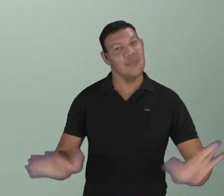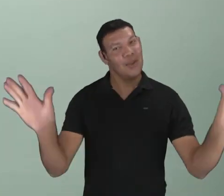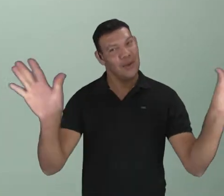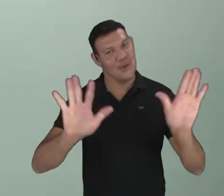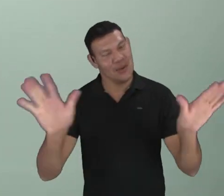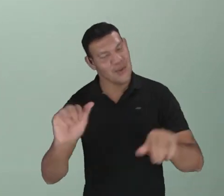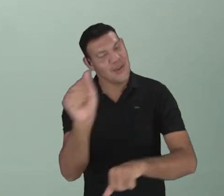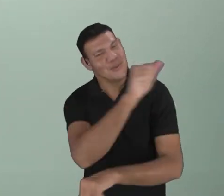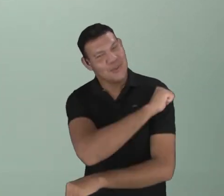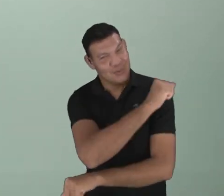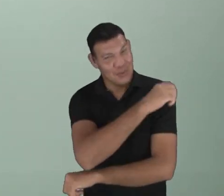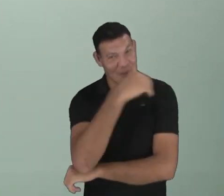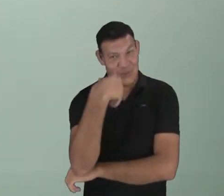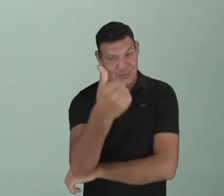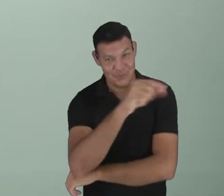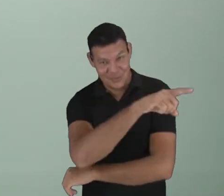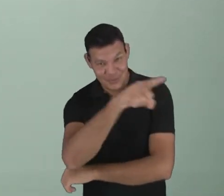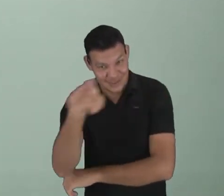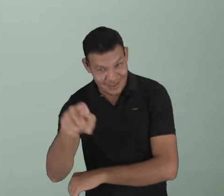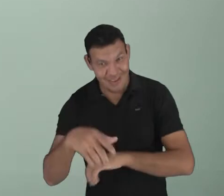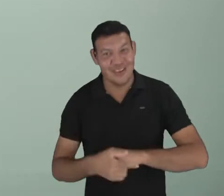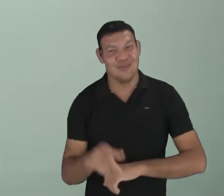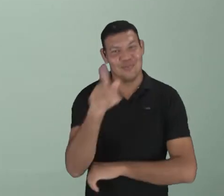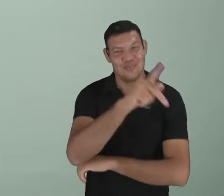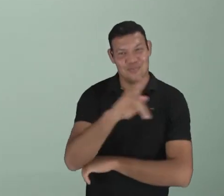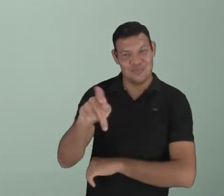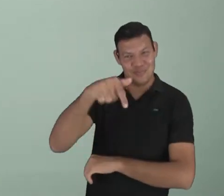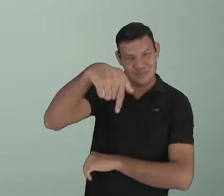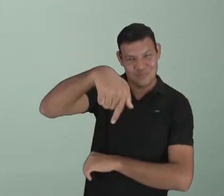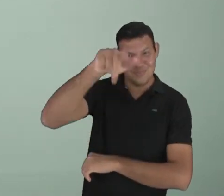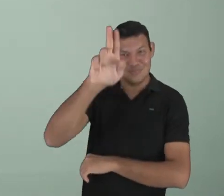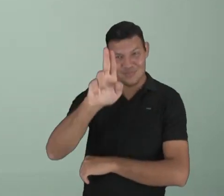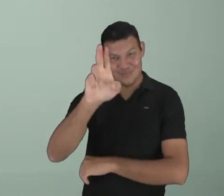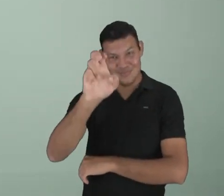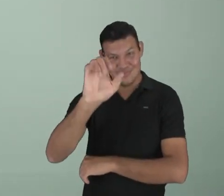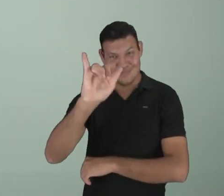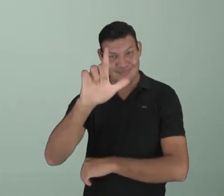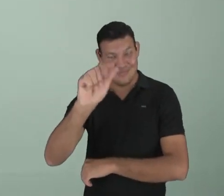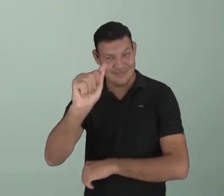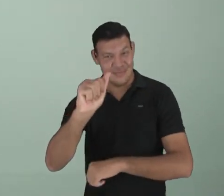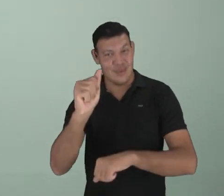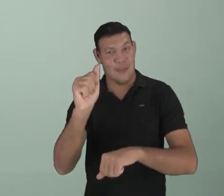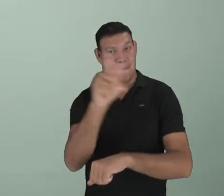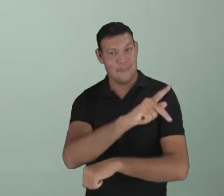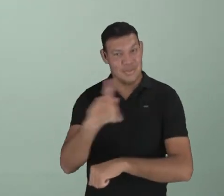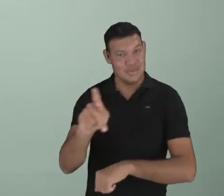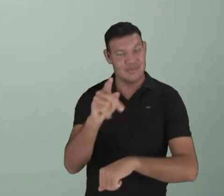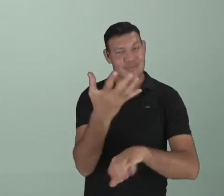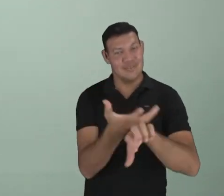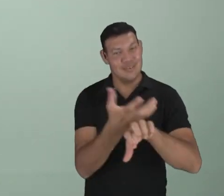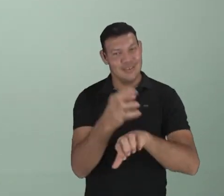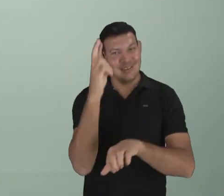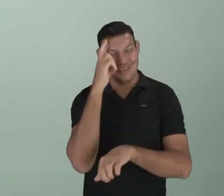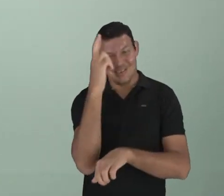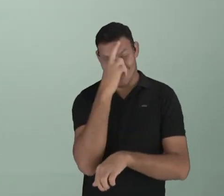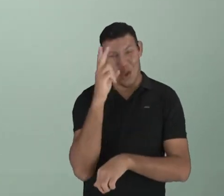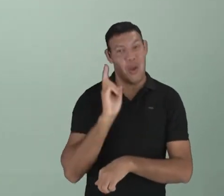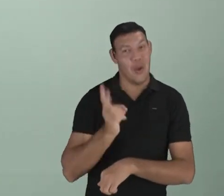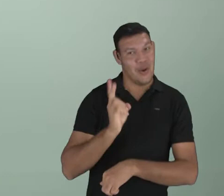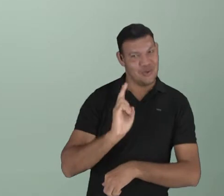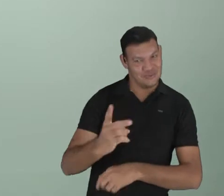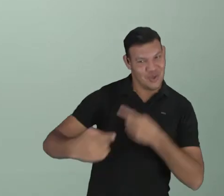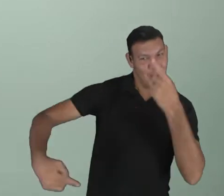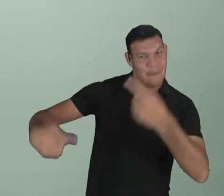Olá, alunos! Tudo bem com vocês? Meu nome é Keila Batista, sou professora de História. Estamos aqui para continuarmos